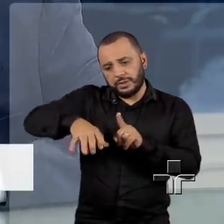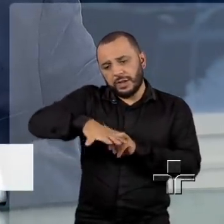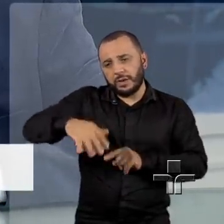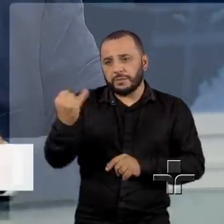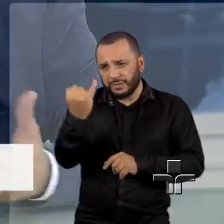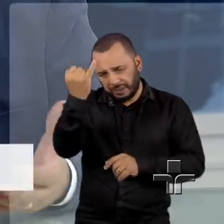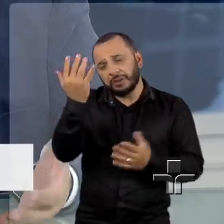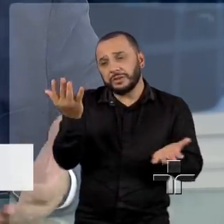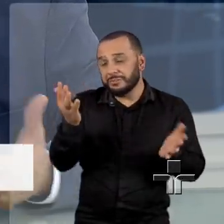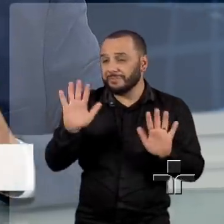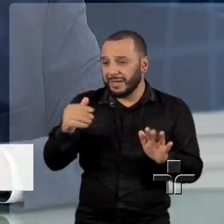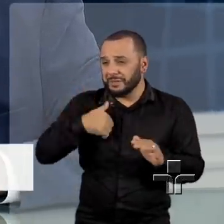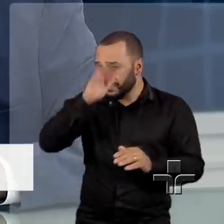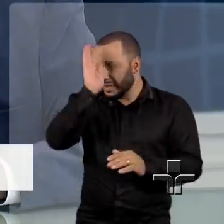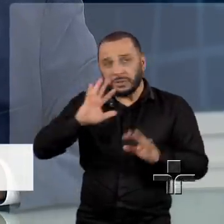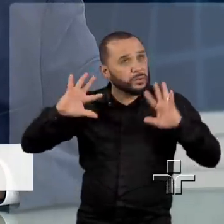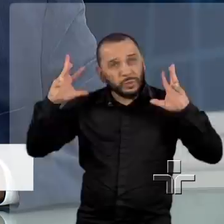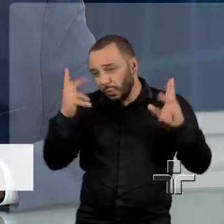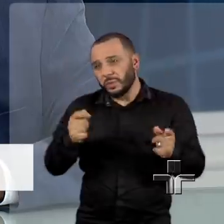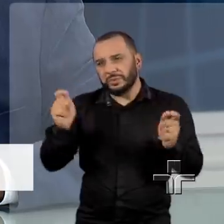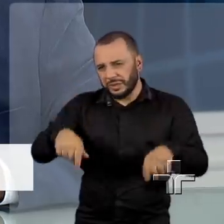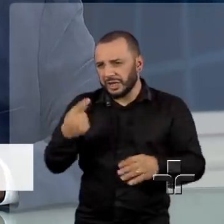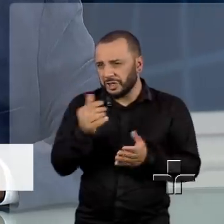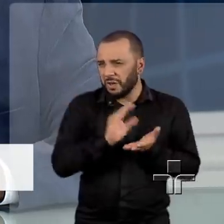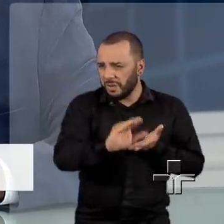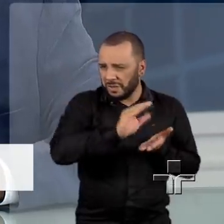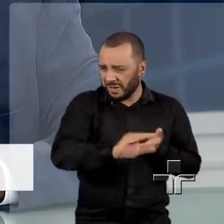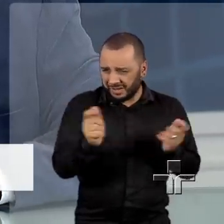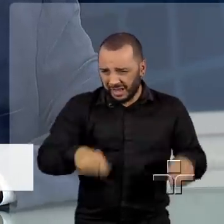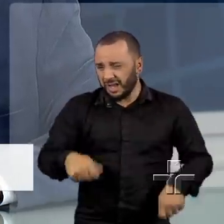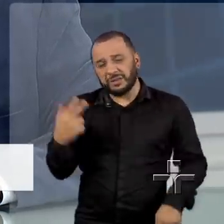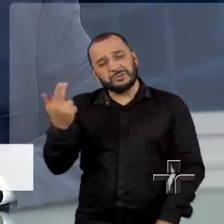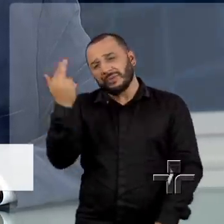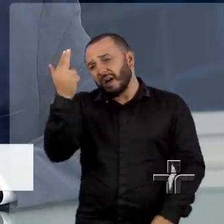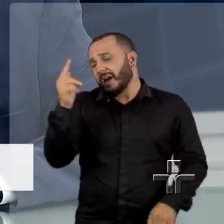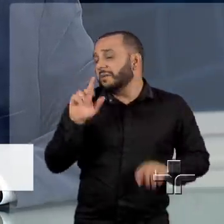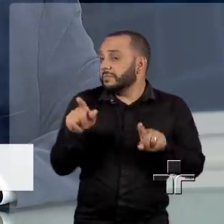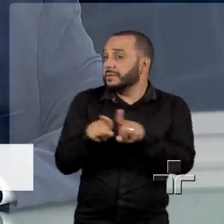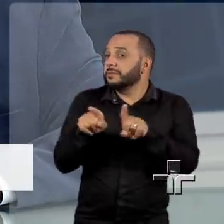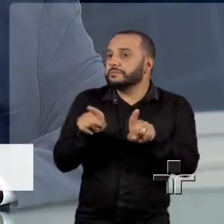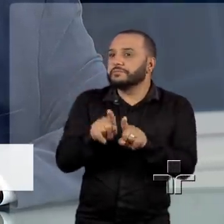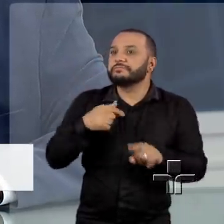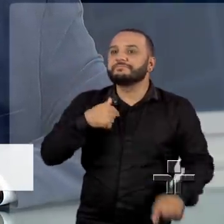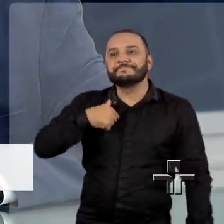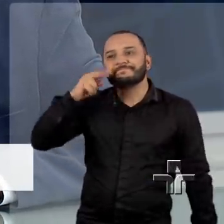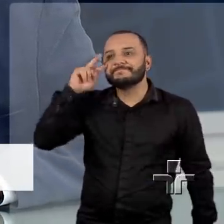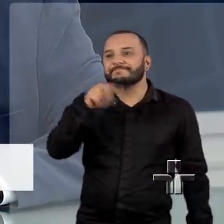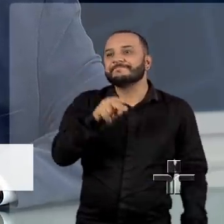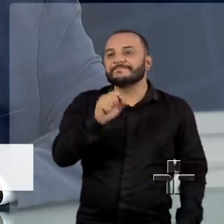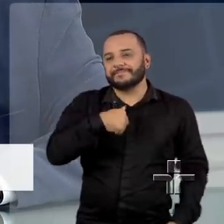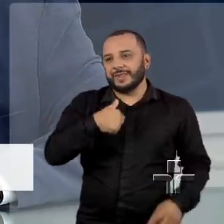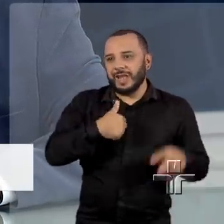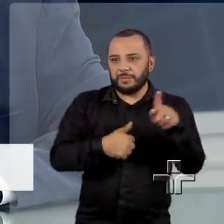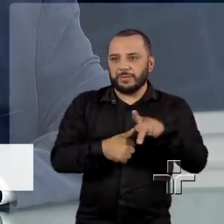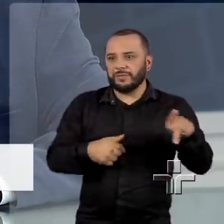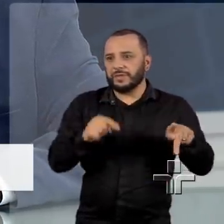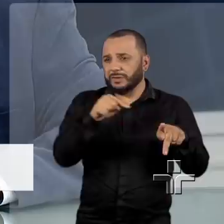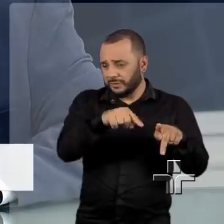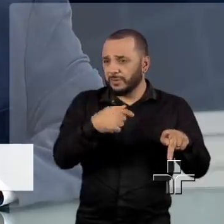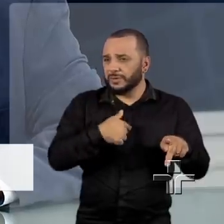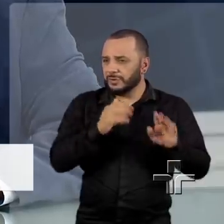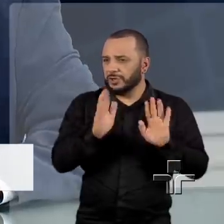pode fazer isso, mas fazer educação financeira, inclusive eu já vi professores muito bem intencionados